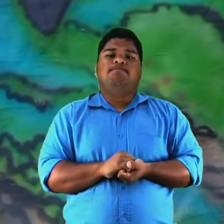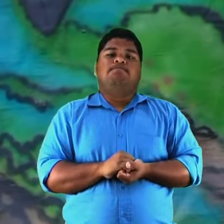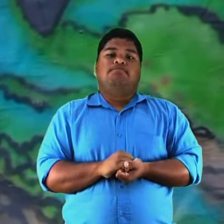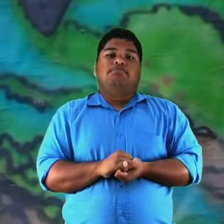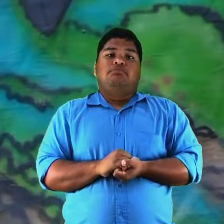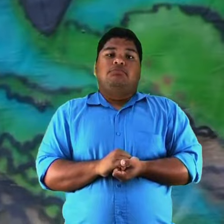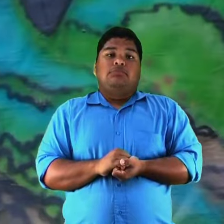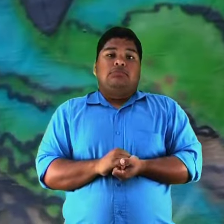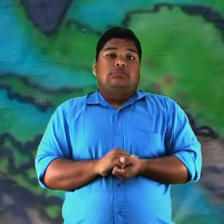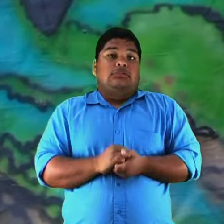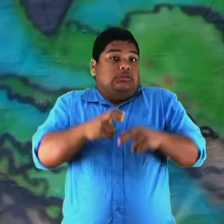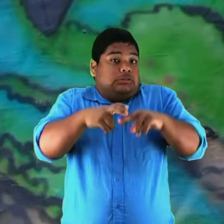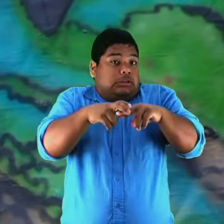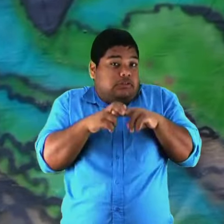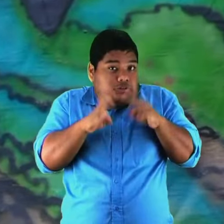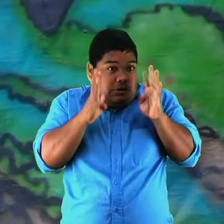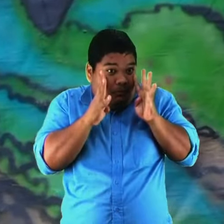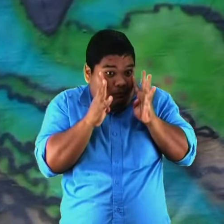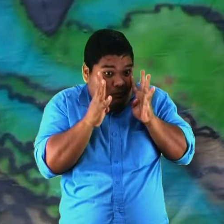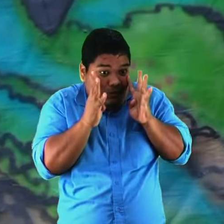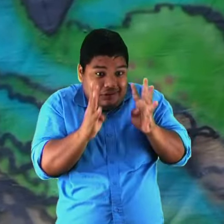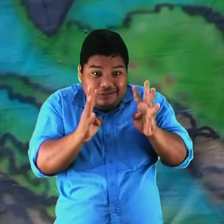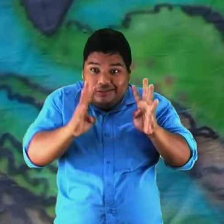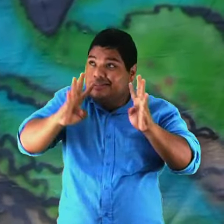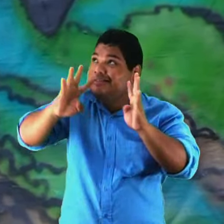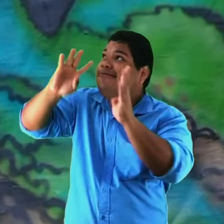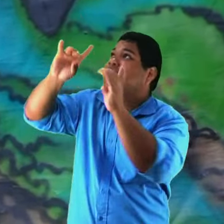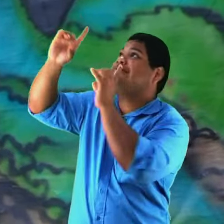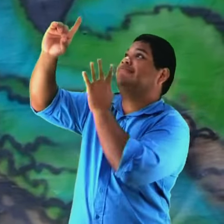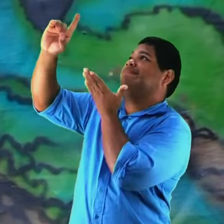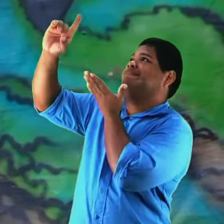Talvez está na hora de você focar em Deus.